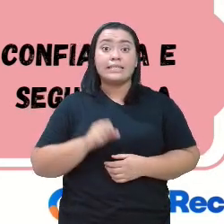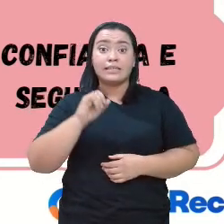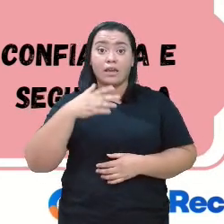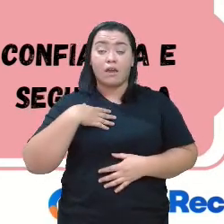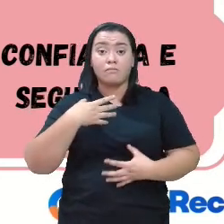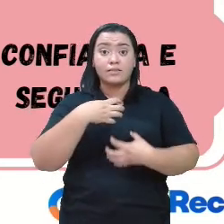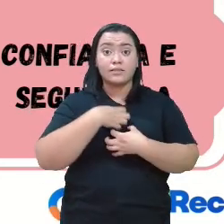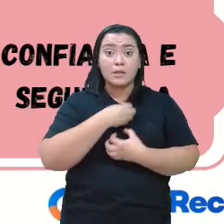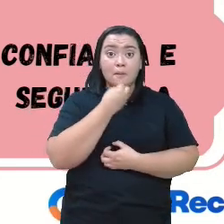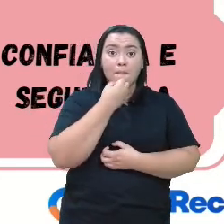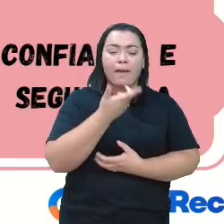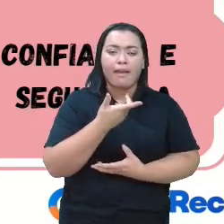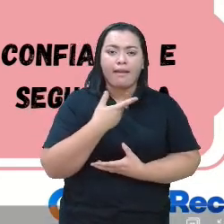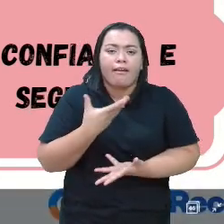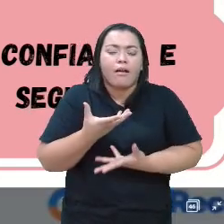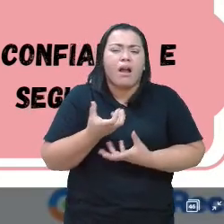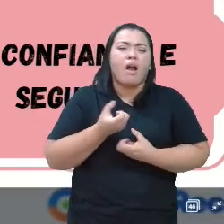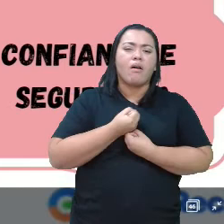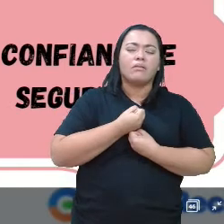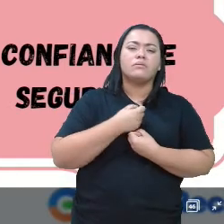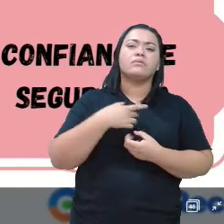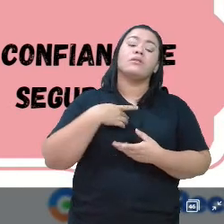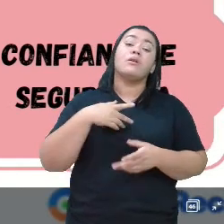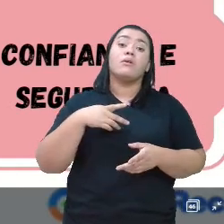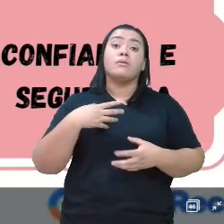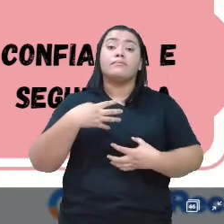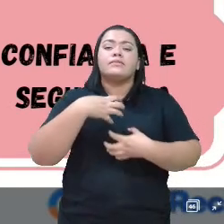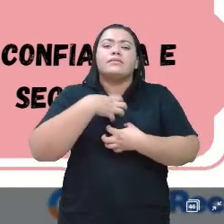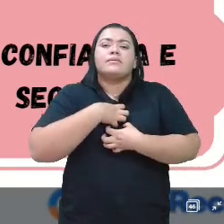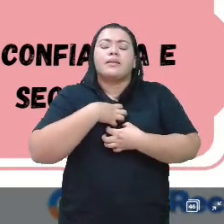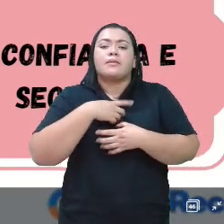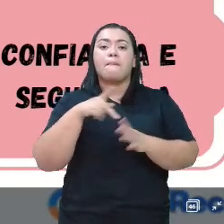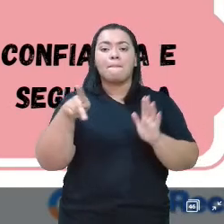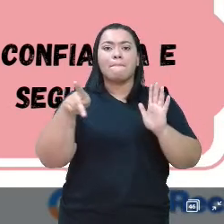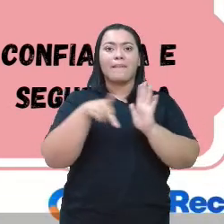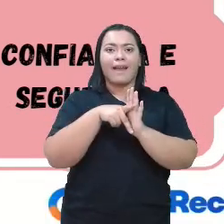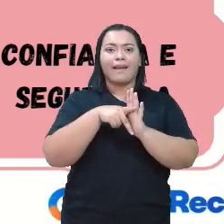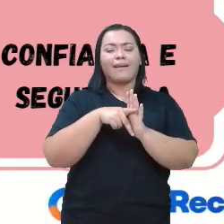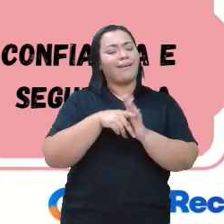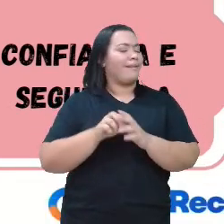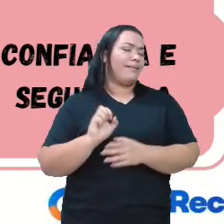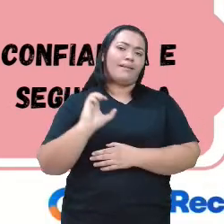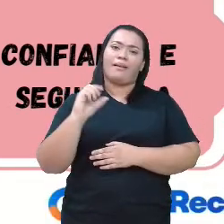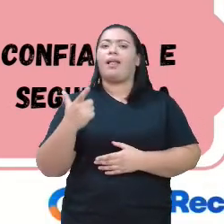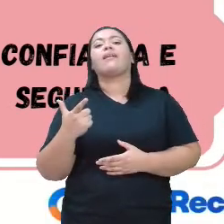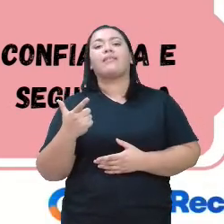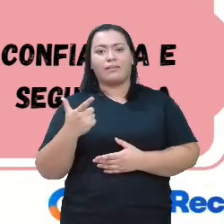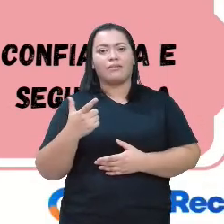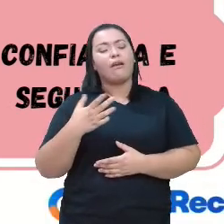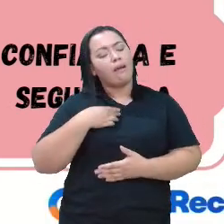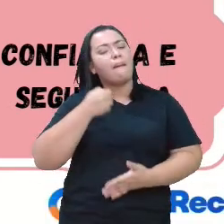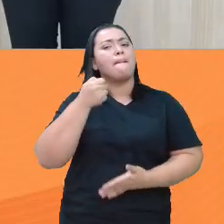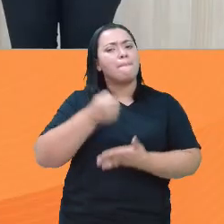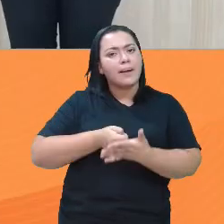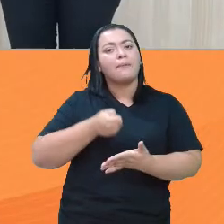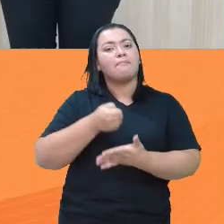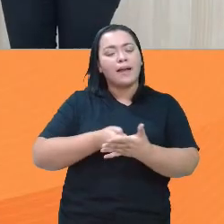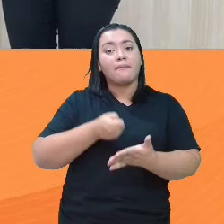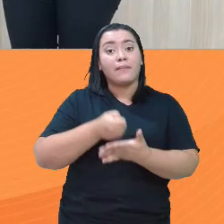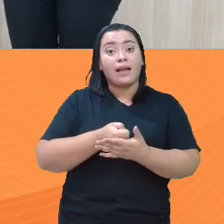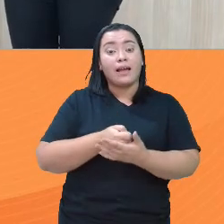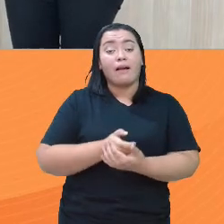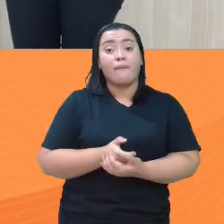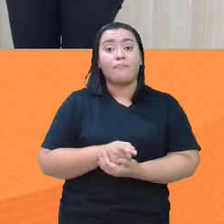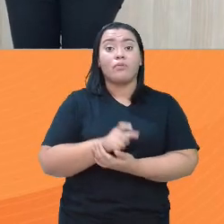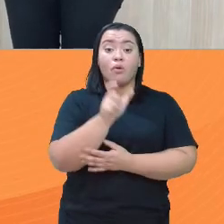eu me sinto acolhido, se eu me sinto pertencendo, obviamente que eu vou persistir. Não é? O estudante